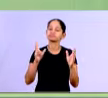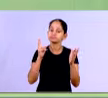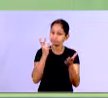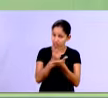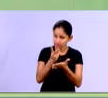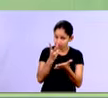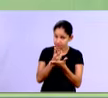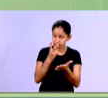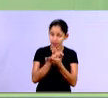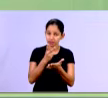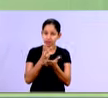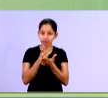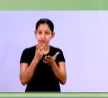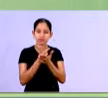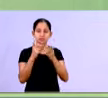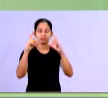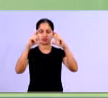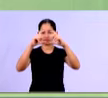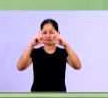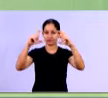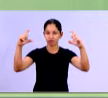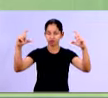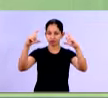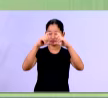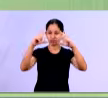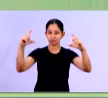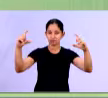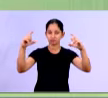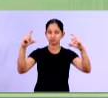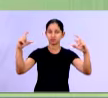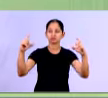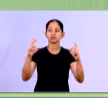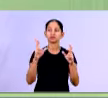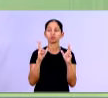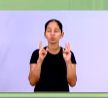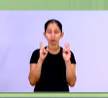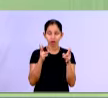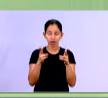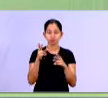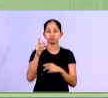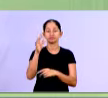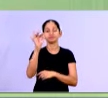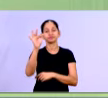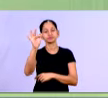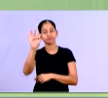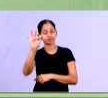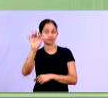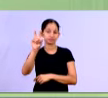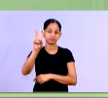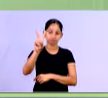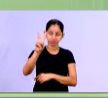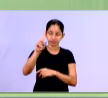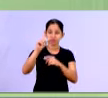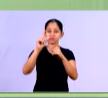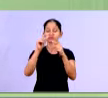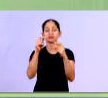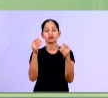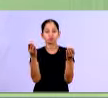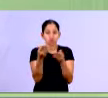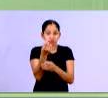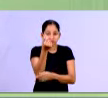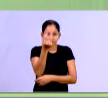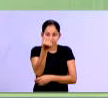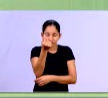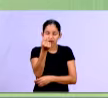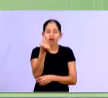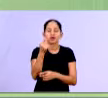fórmula, ok? A fórmula Future Valor, Present Valor, vezes 1